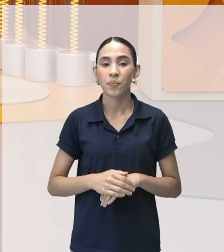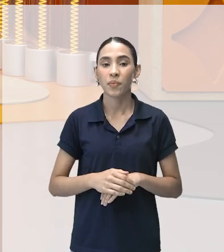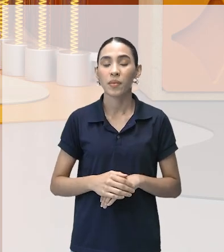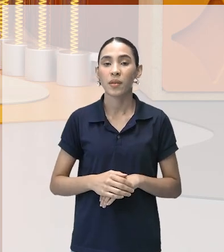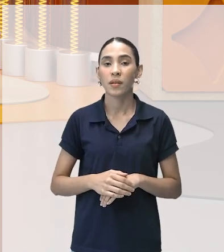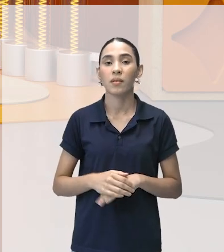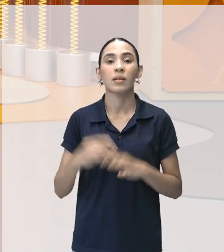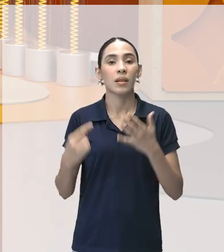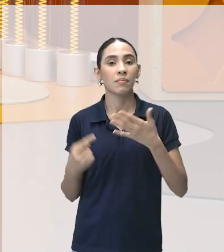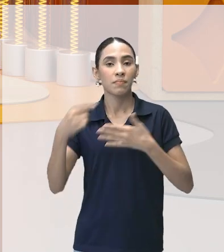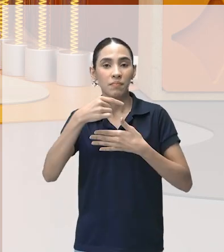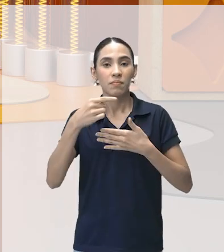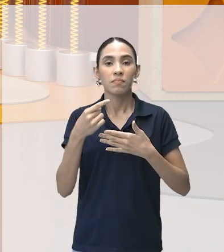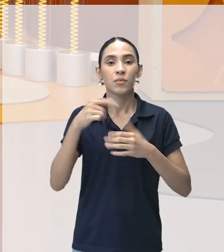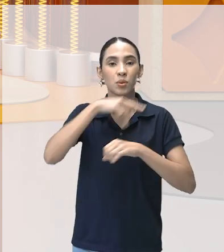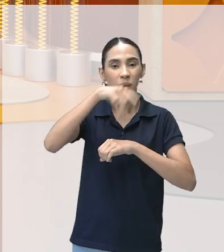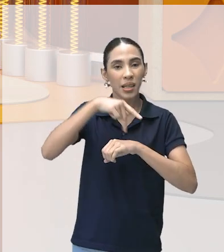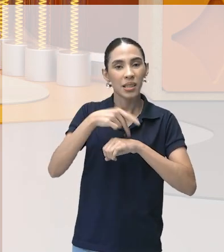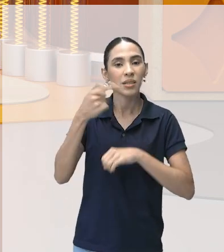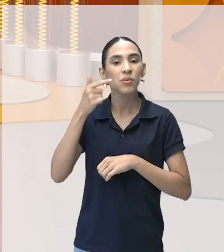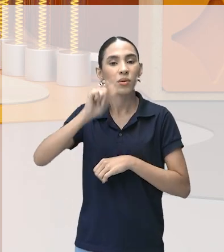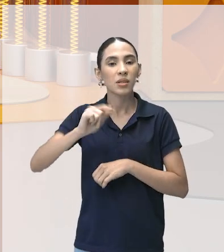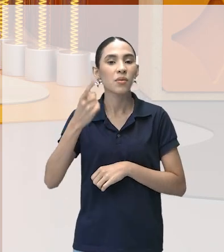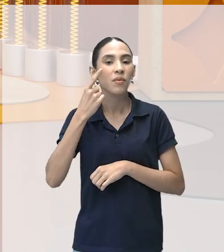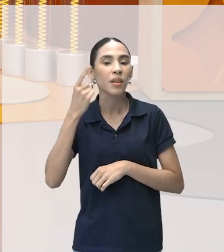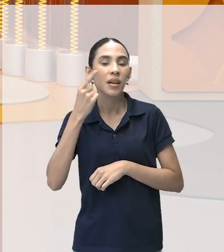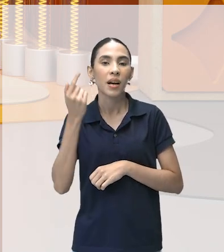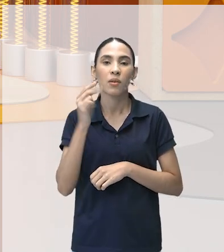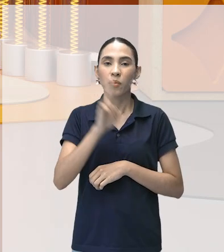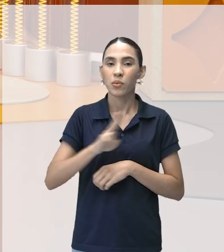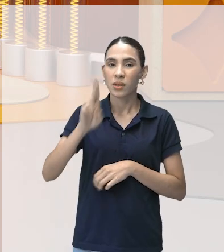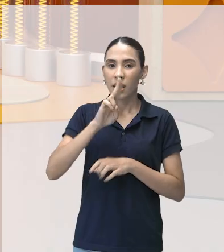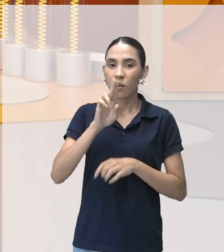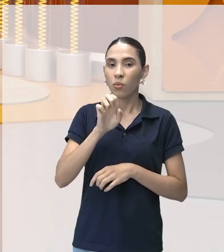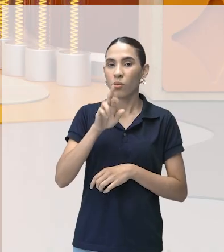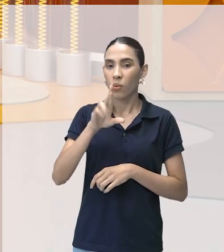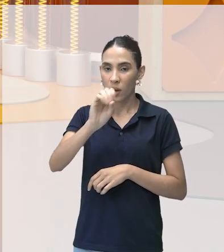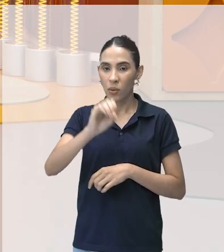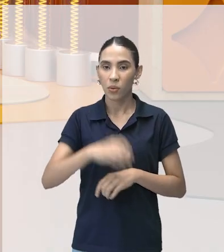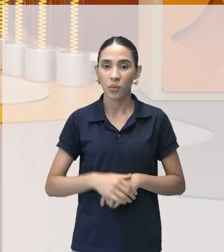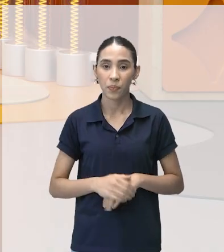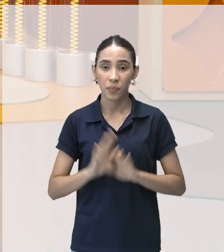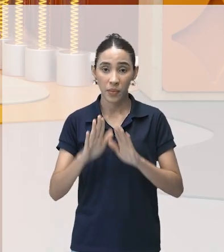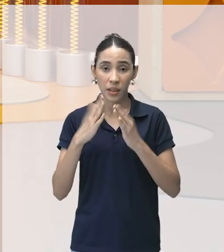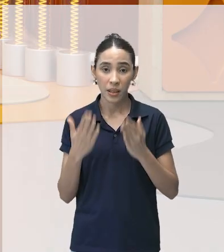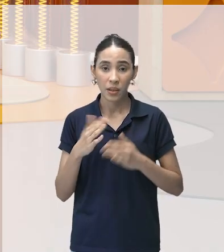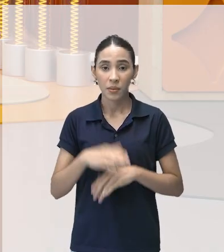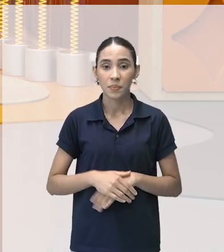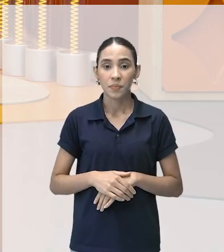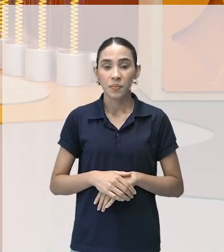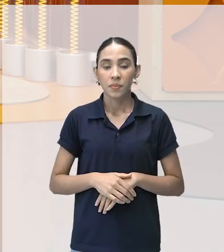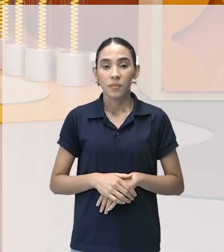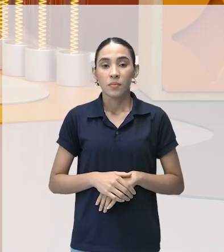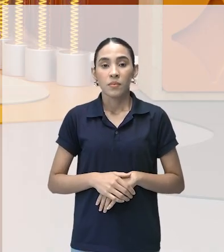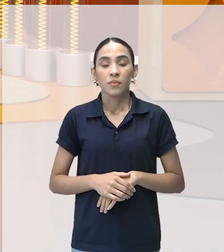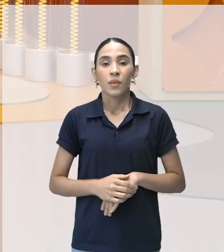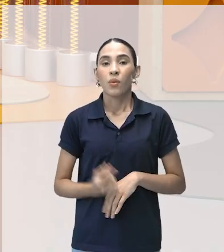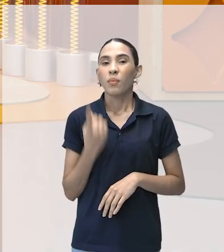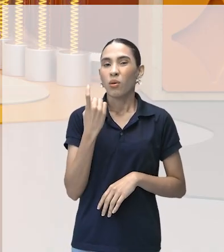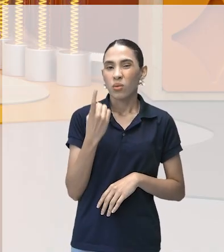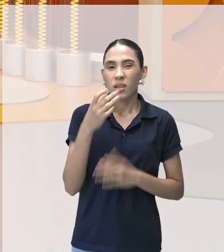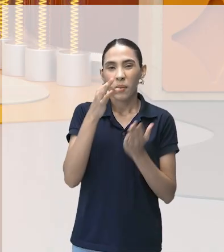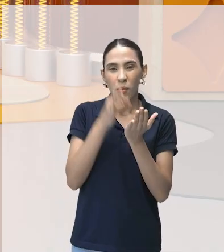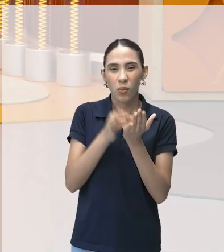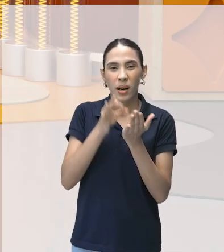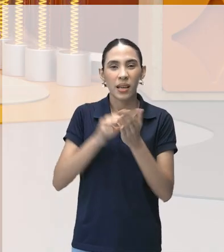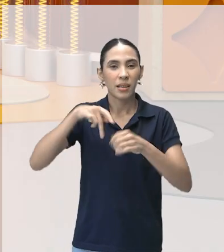que esses países eles acabavam observando para utilizar o euro, gente? A circulação, né, de uma única